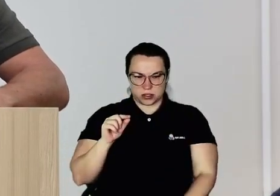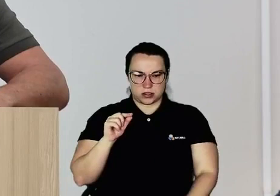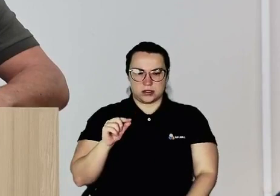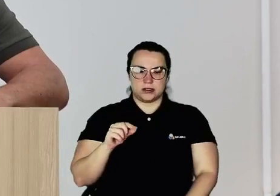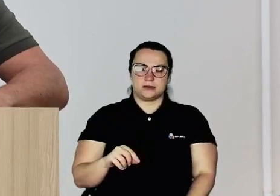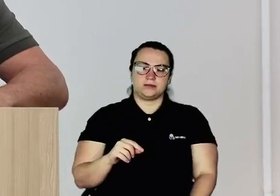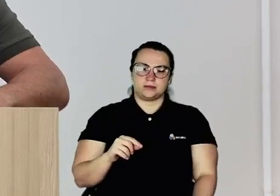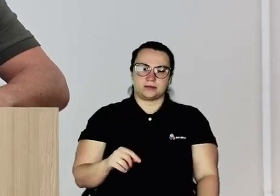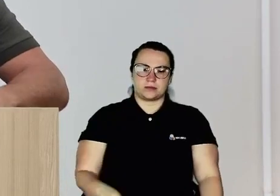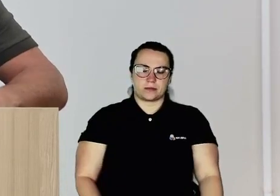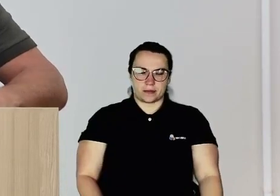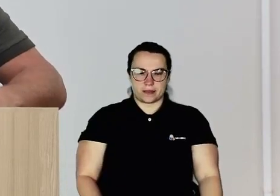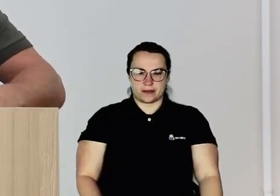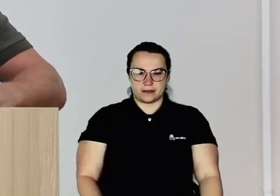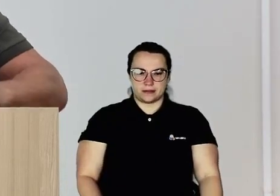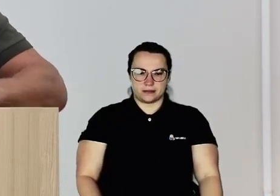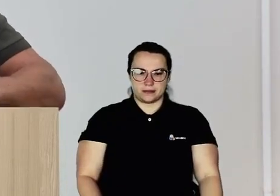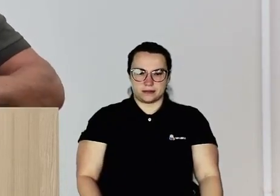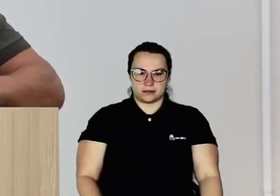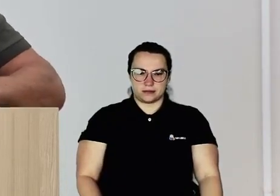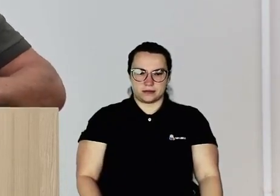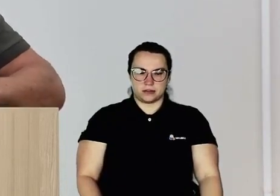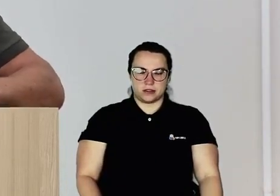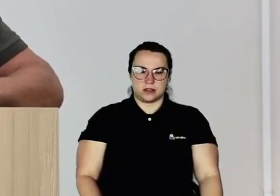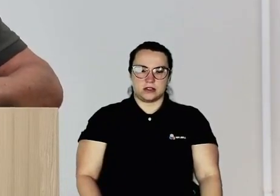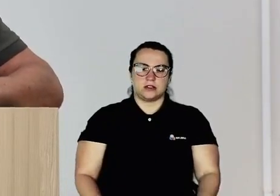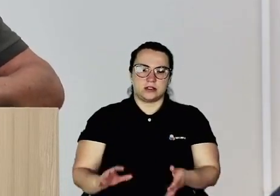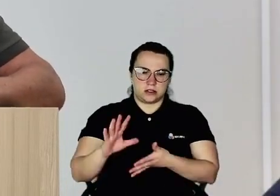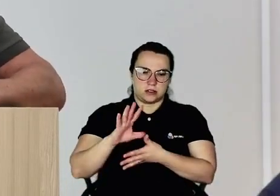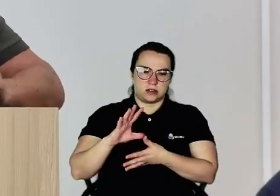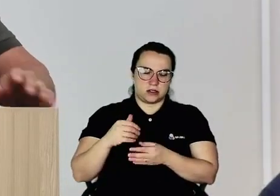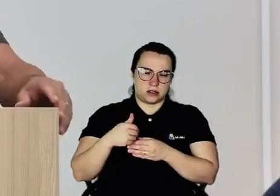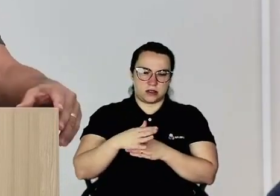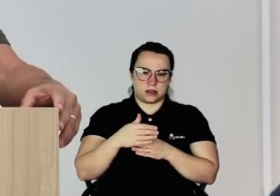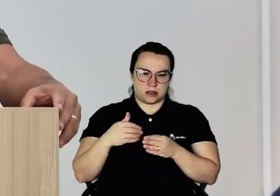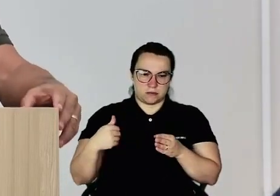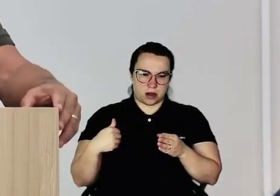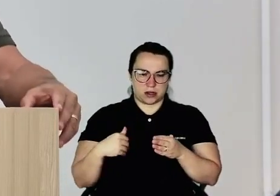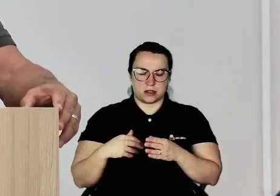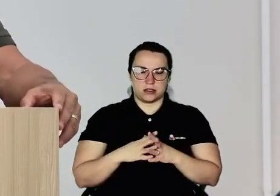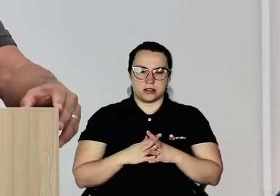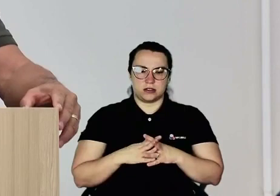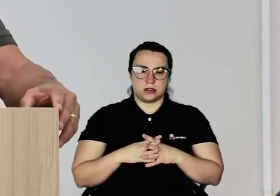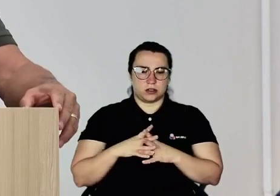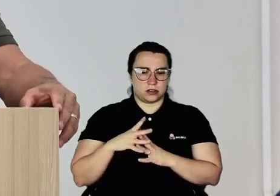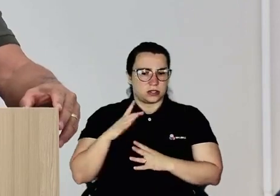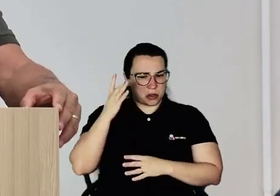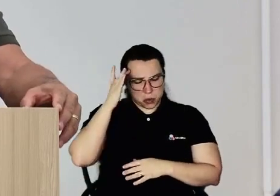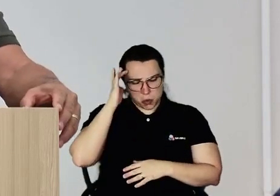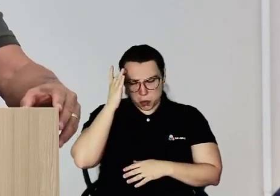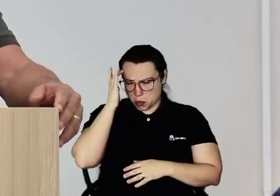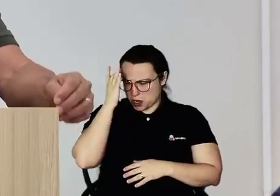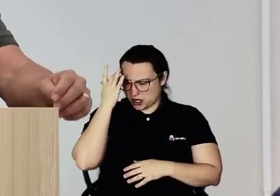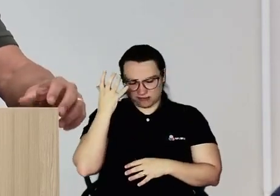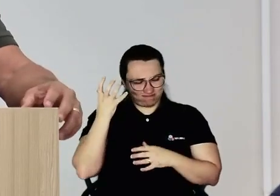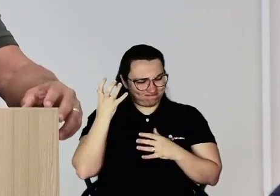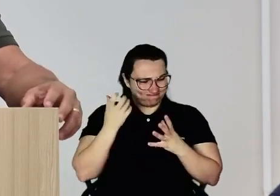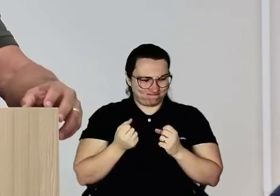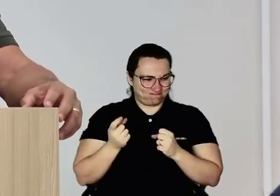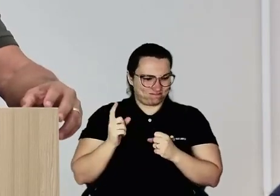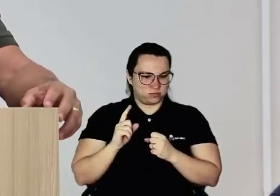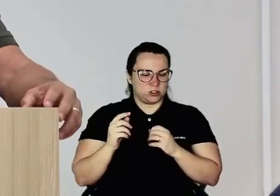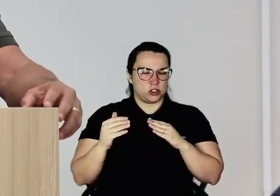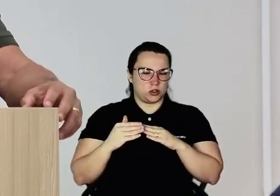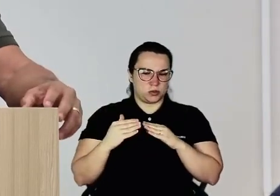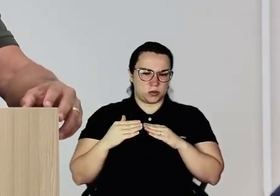já fui bem enfático nessa questão de demarcação, que eu acho um absurdo, e ouvi do senhor mesmo aqui nessa